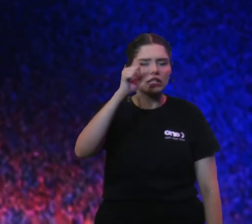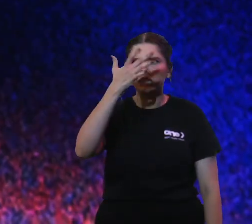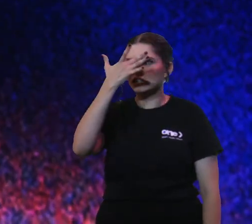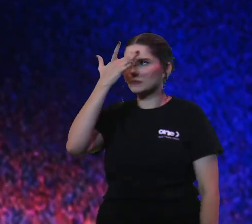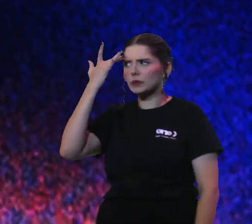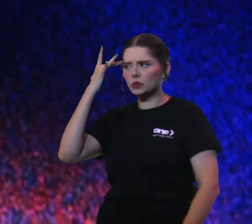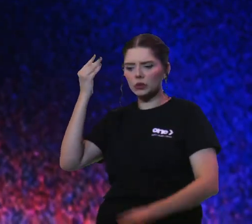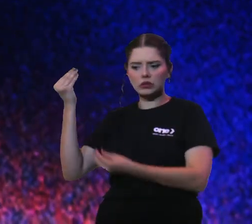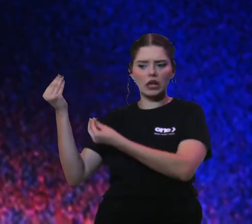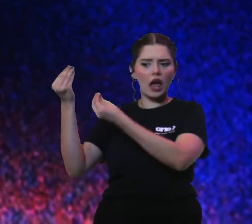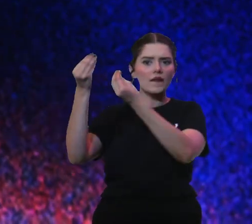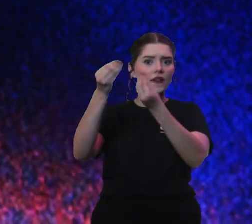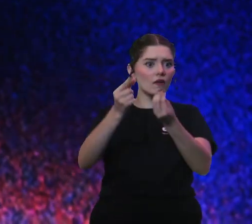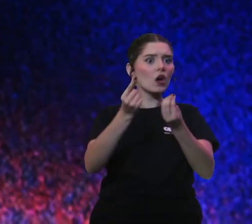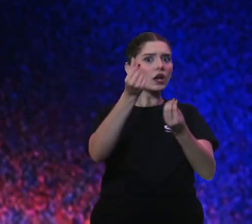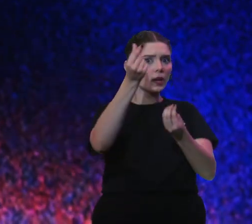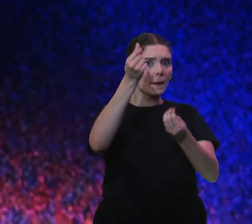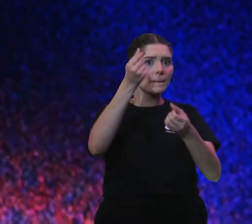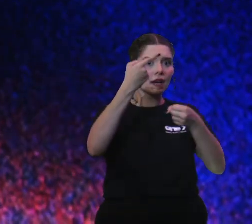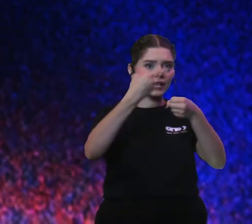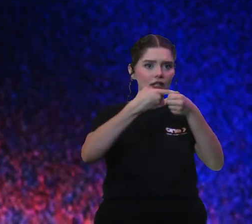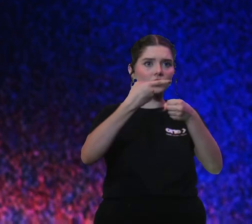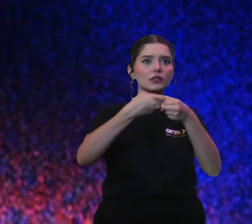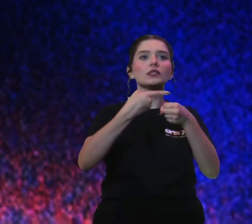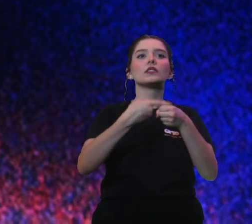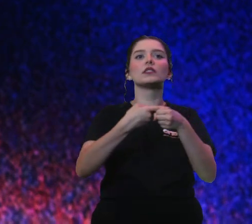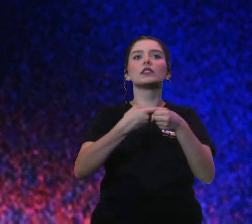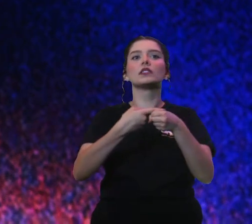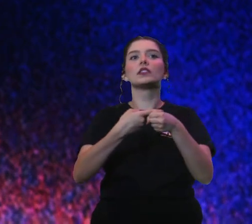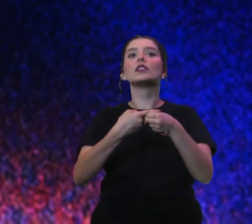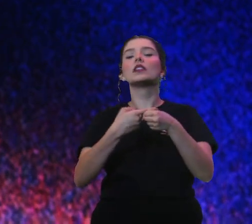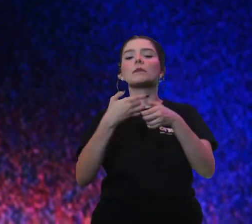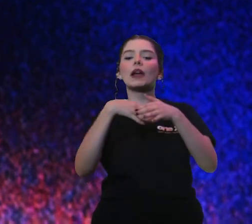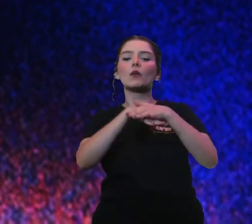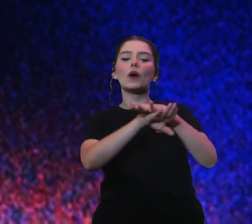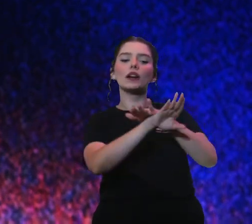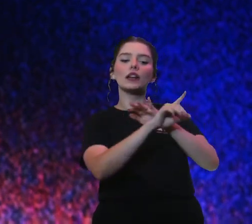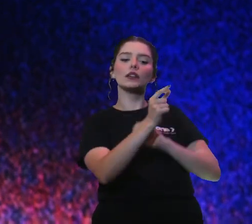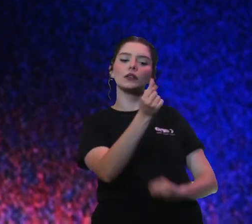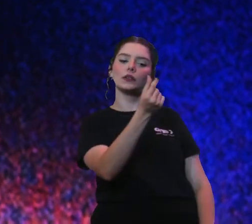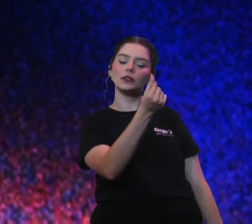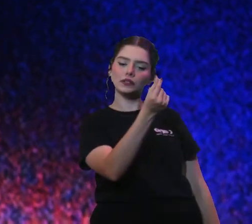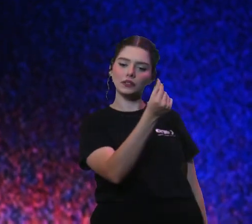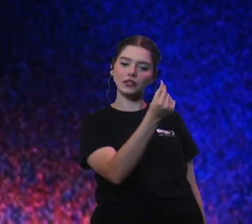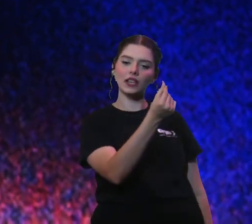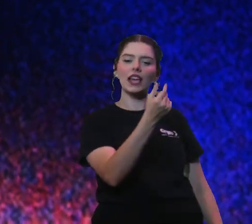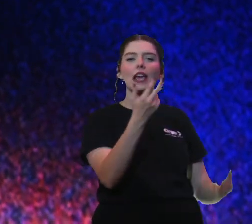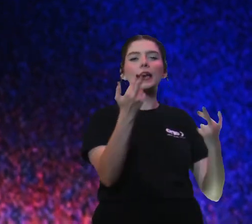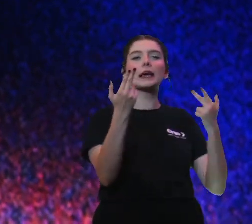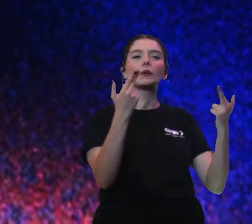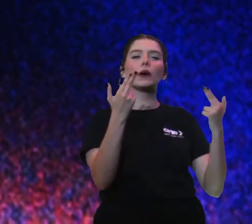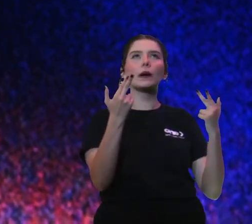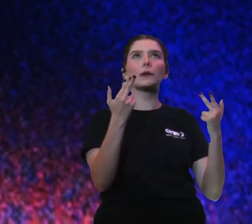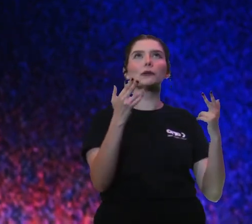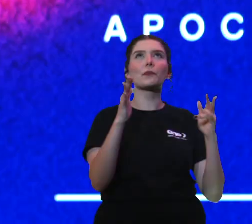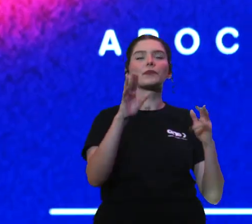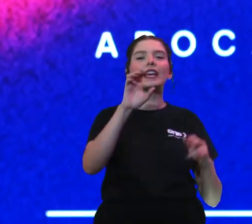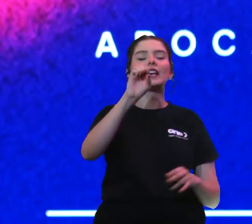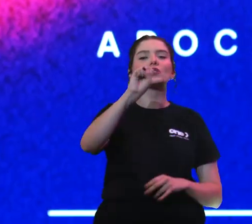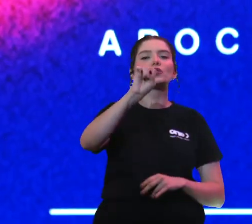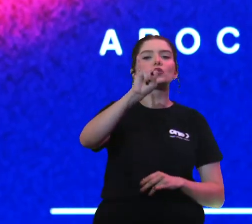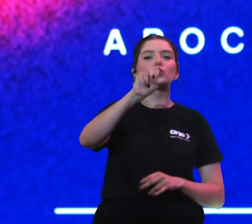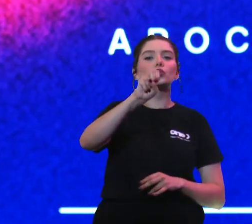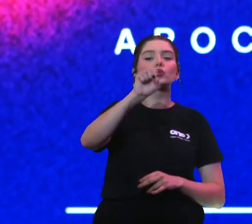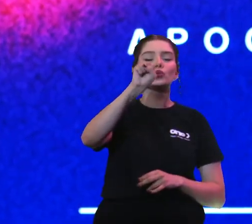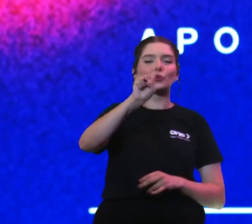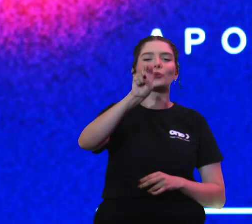seus recursos para essa cidade, para guardar os seus recursos, é como se fosse uma Suíça daquela época, dos nossos dias. Eles haviam